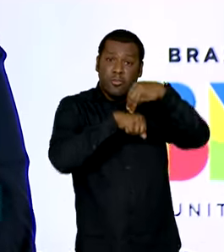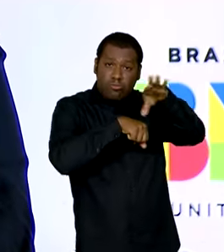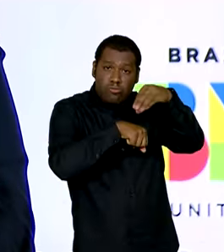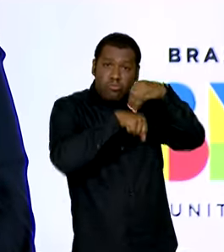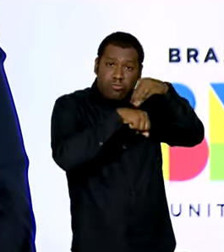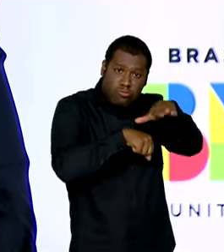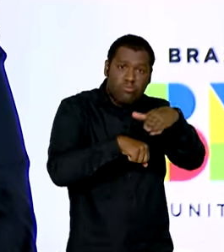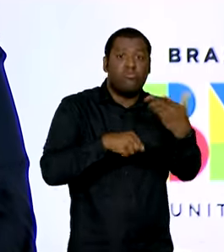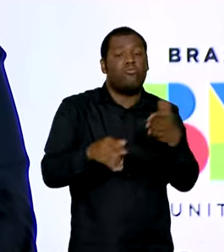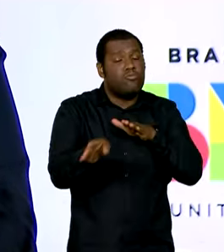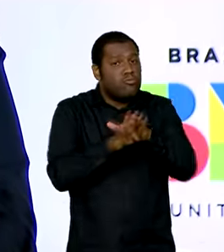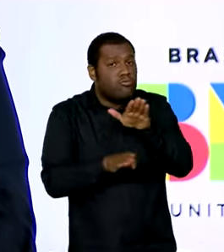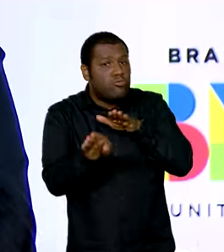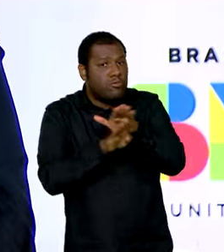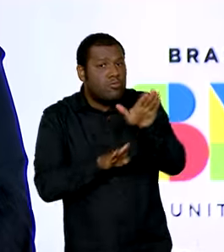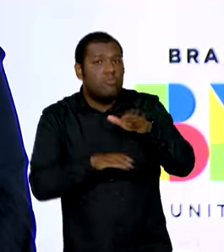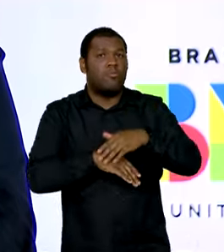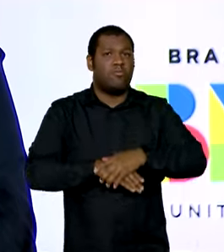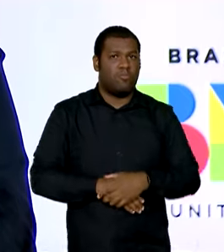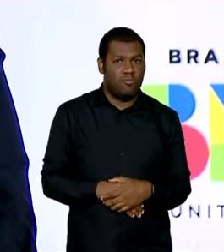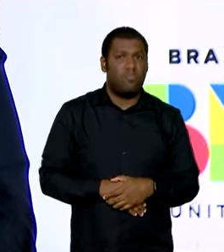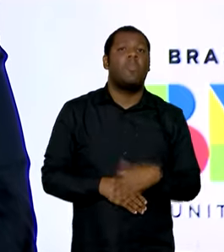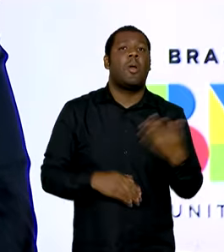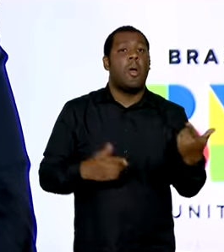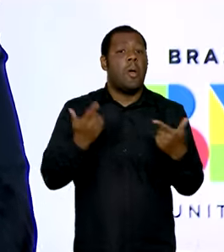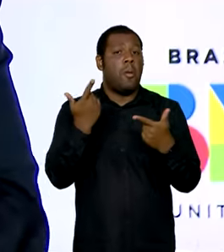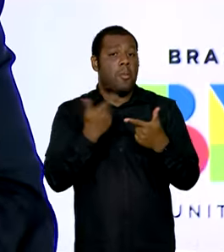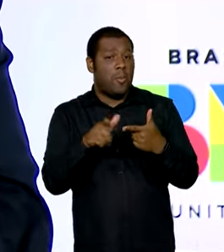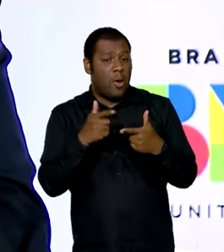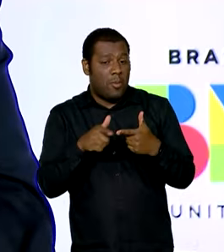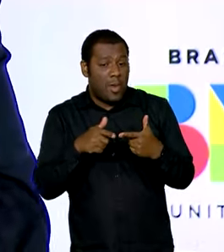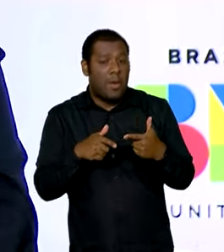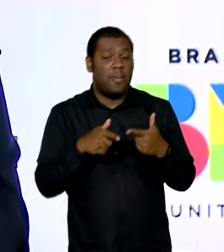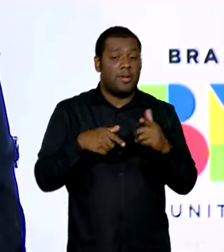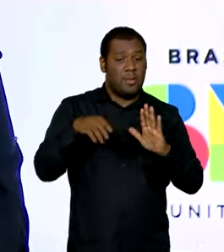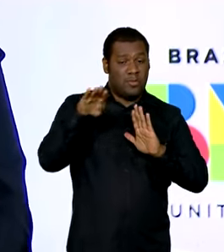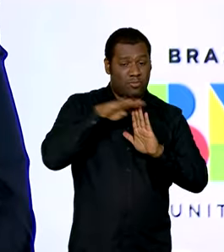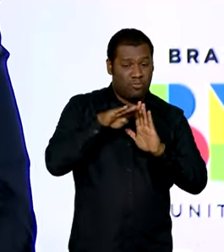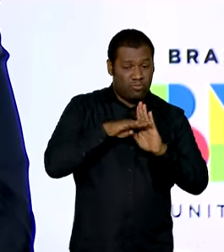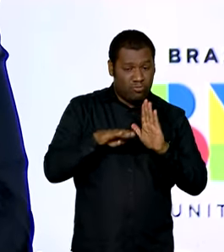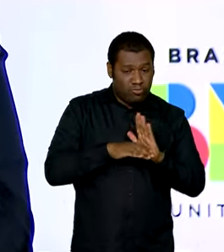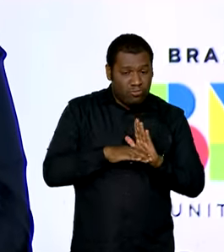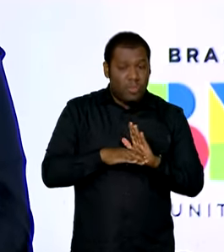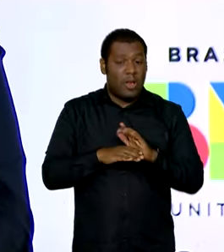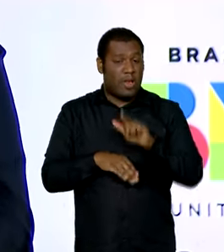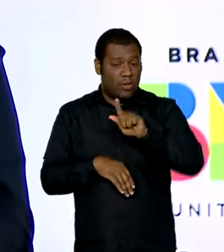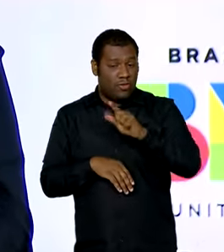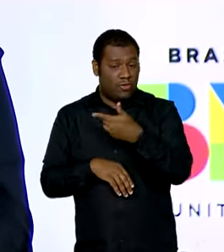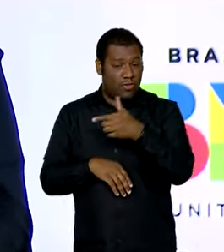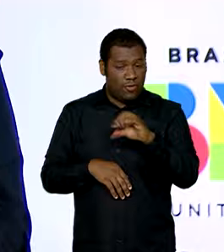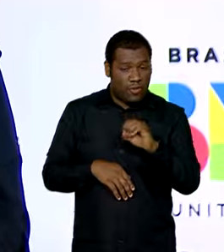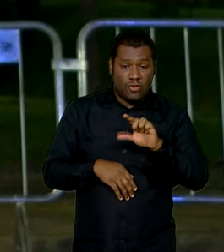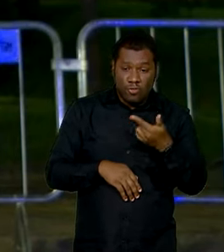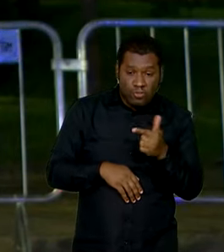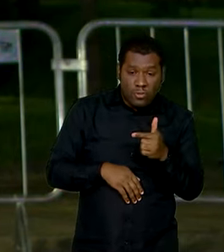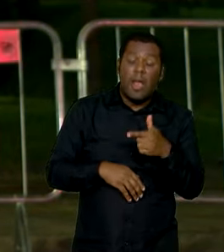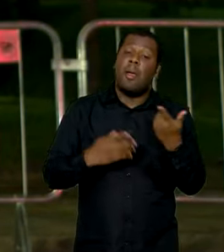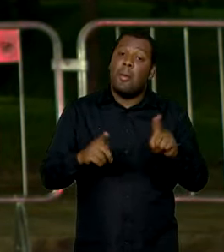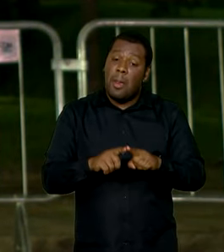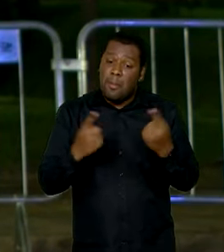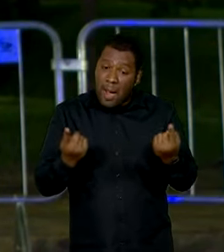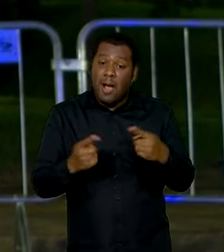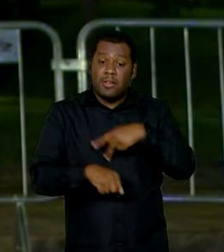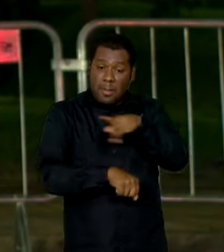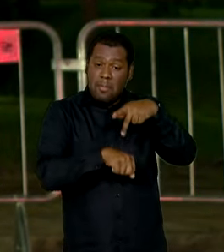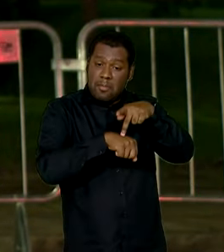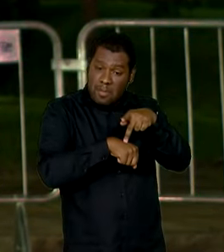não estariam na agenda do G20 se não fosse esse papel mediador que o Brasil pode exercer.